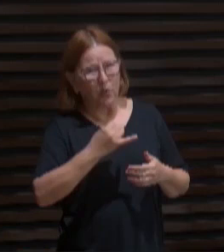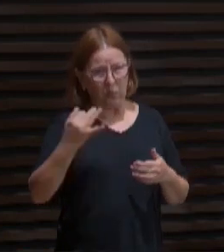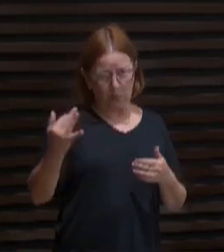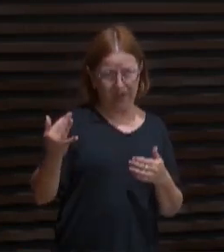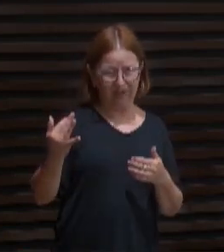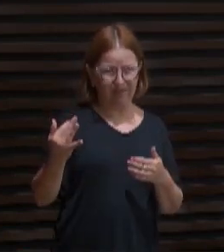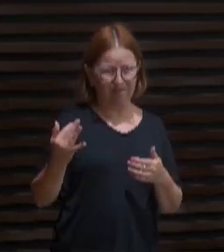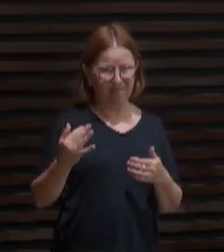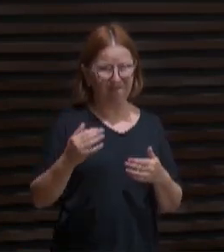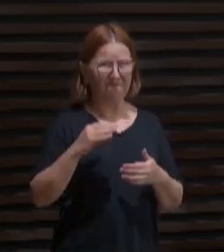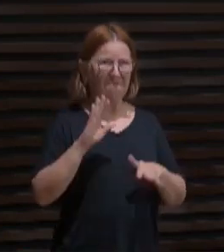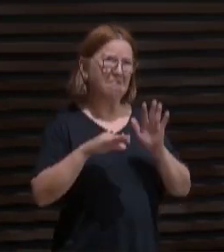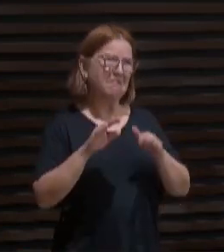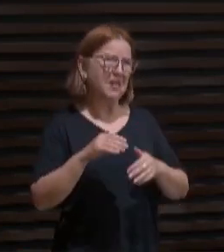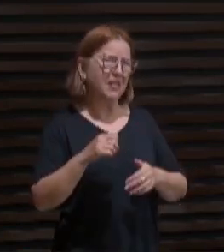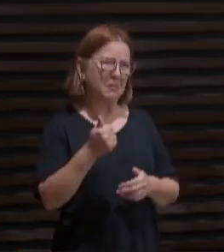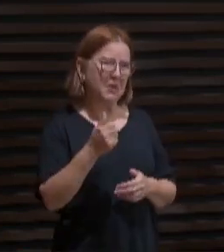relações comigo.